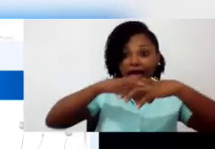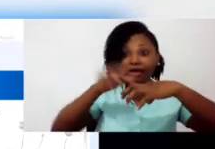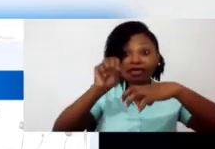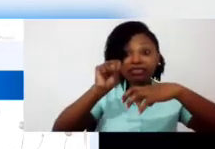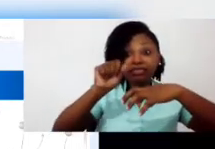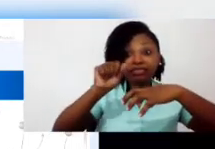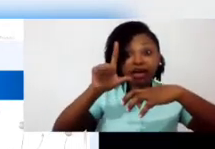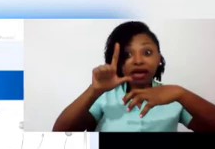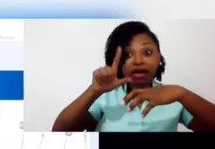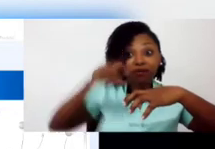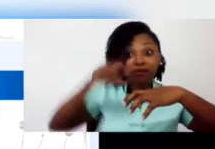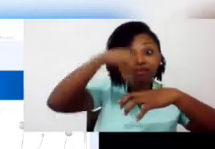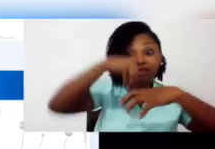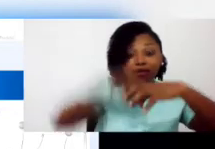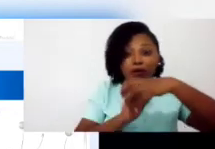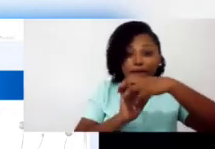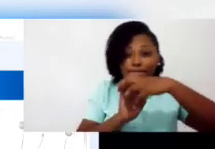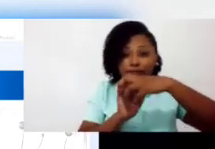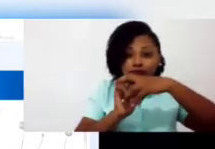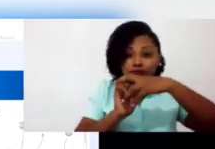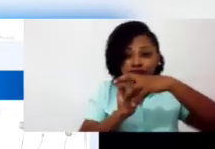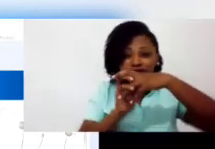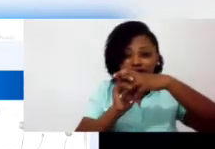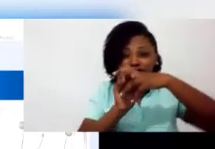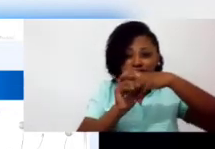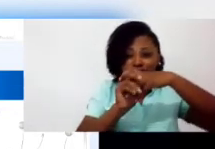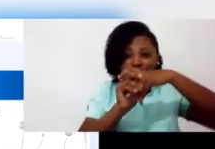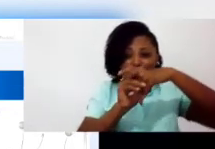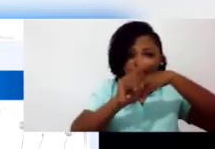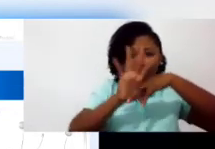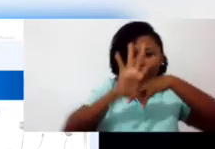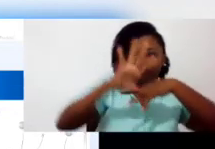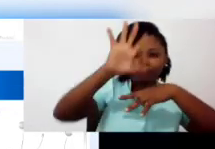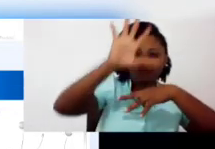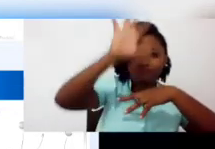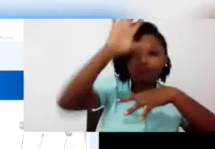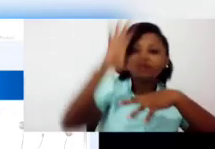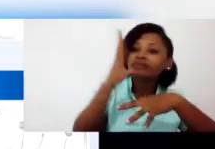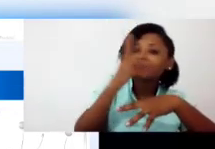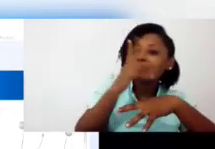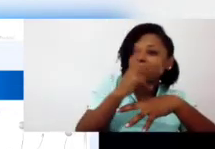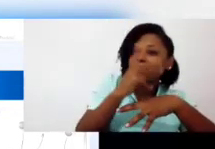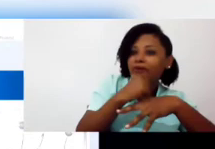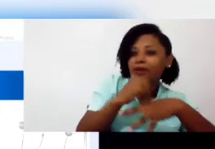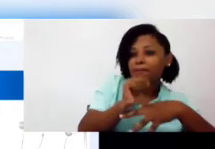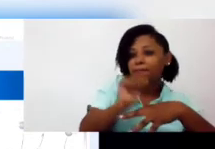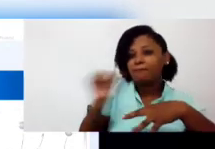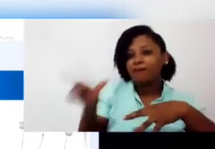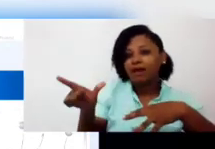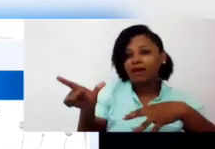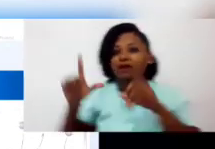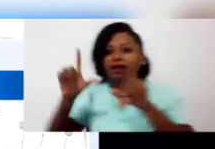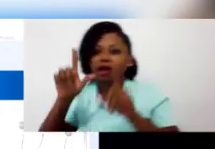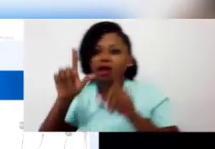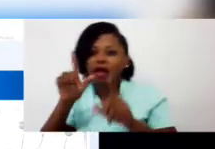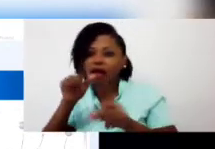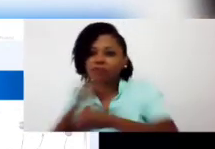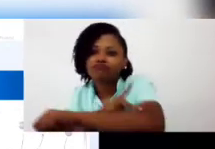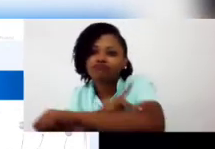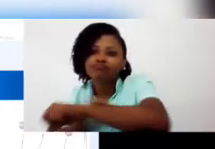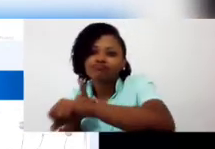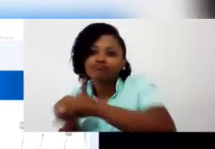Impedindo, vamos dizer assim, dificultando, na verdade, a passagem das moléculas da água para o estado de vapor. Então, ocorre